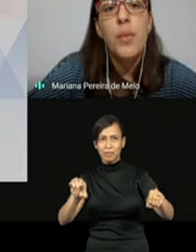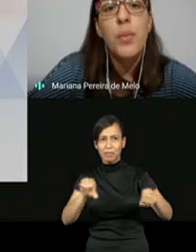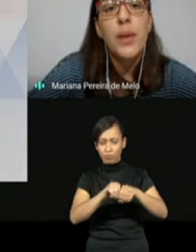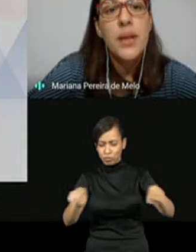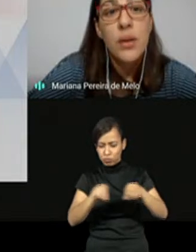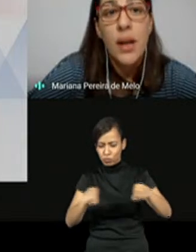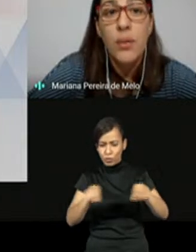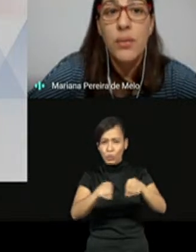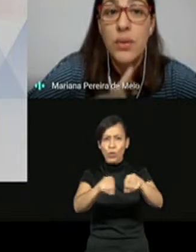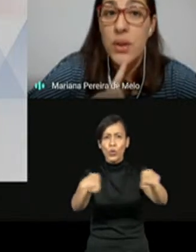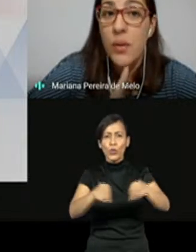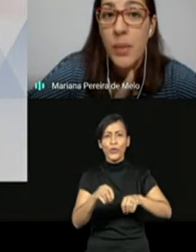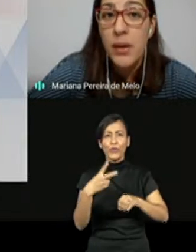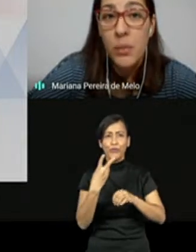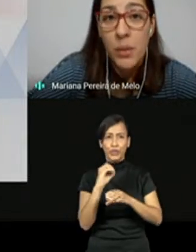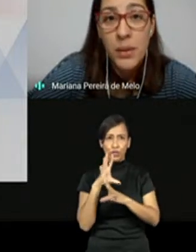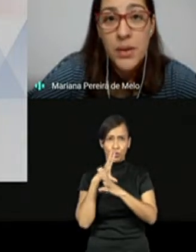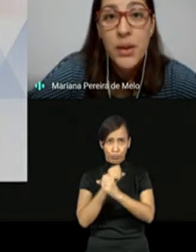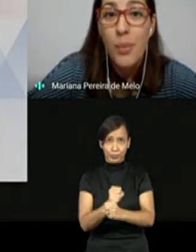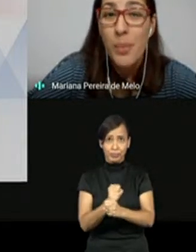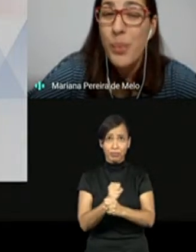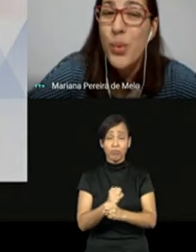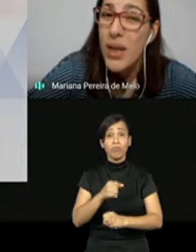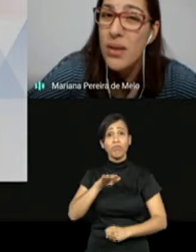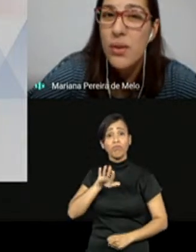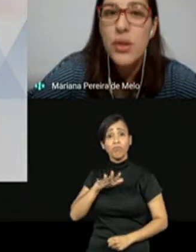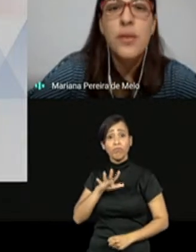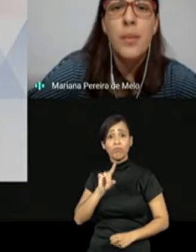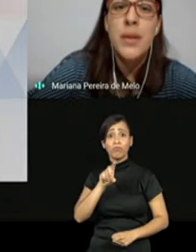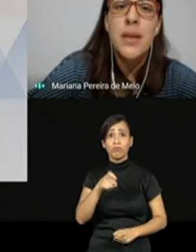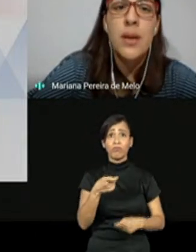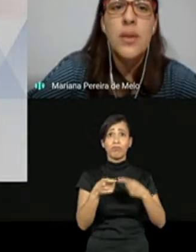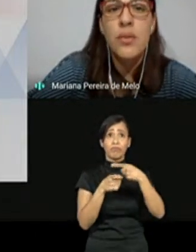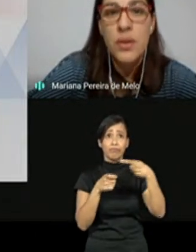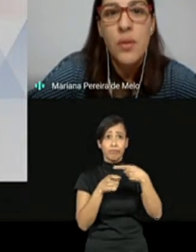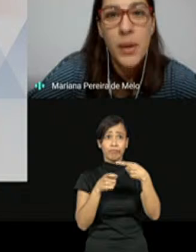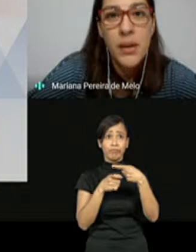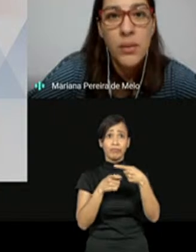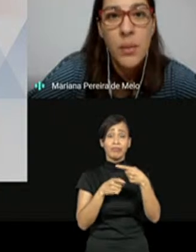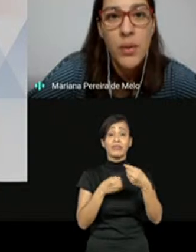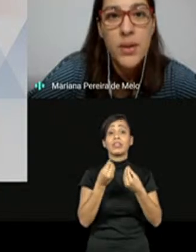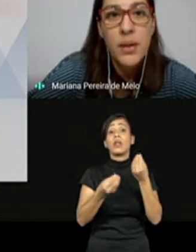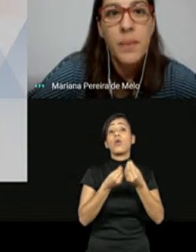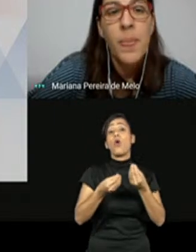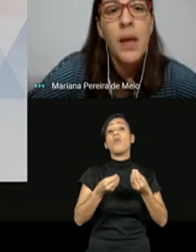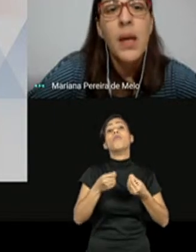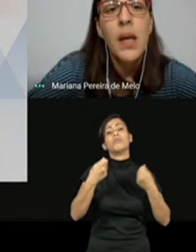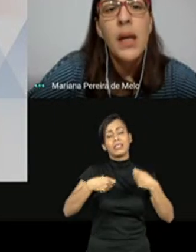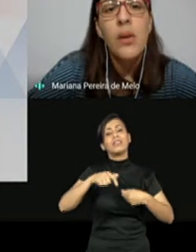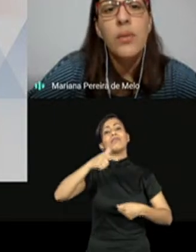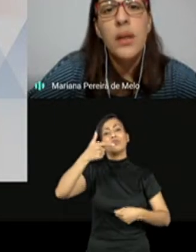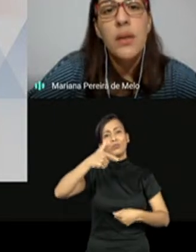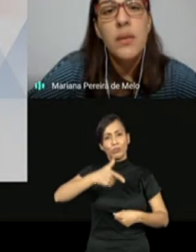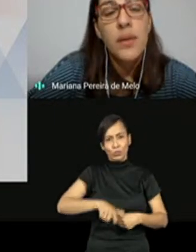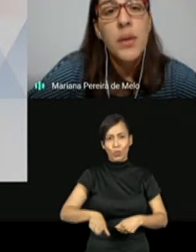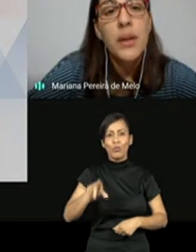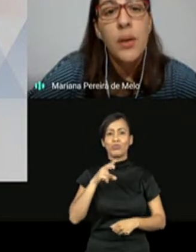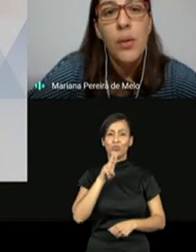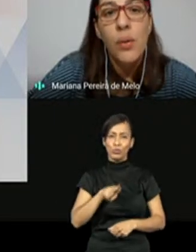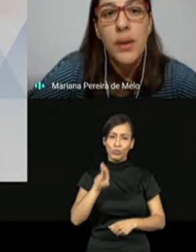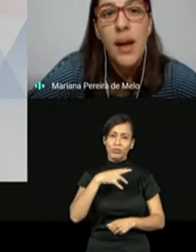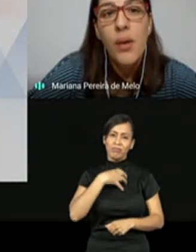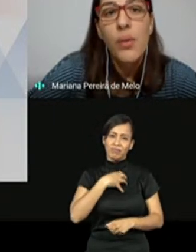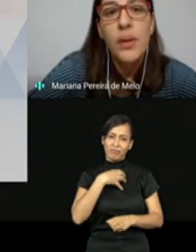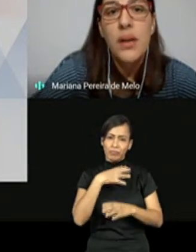desvio populacional, do desvio padrão populacional. Por isso, a gente vai precisar usar o desvio padrão da amostra. Vamos